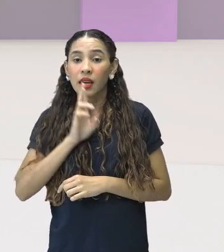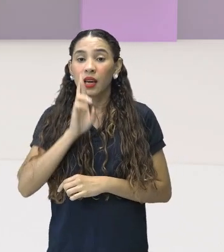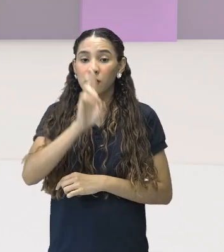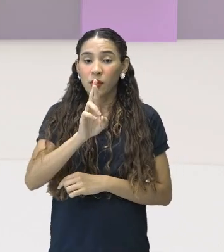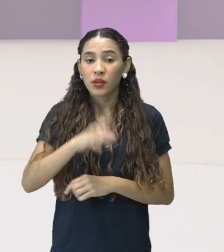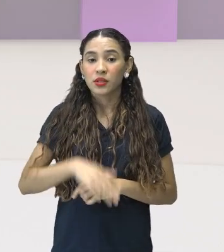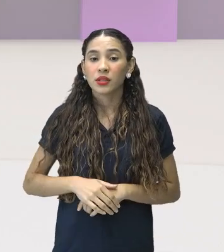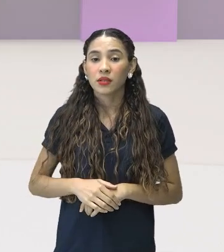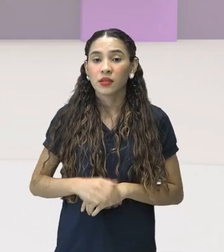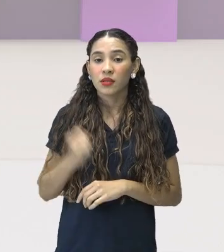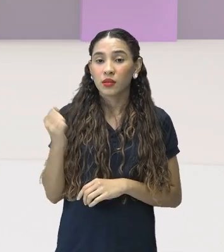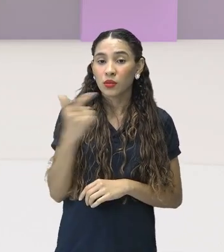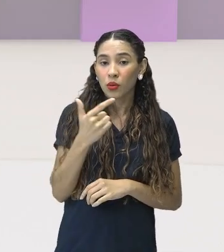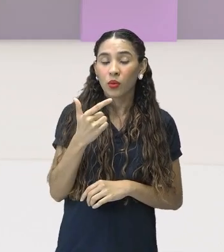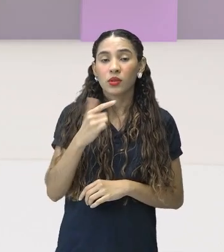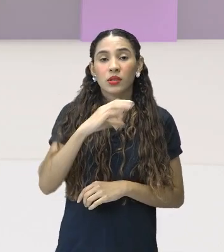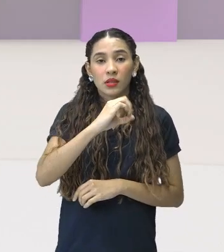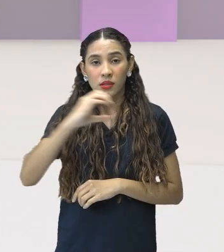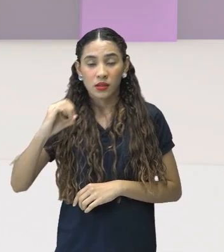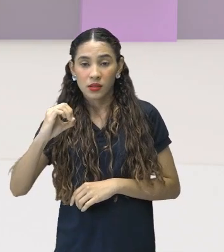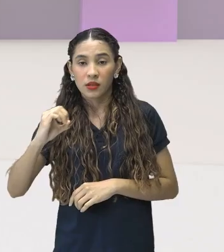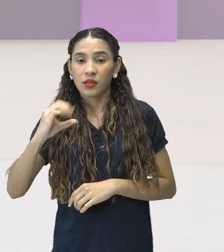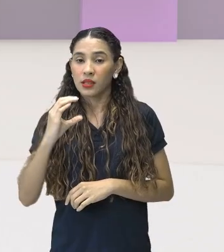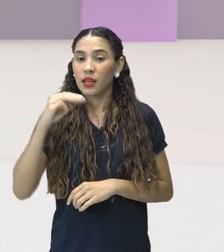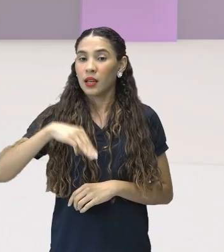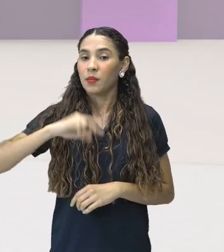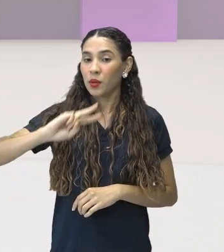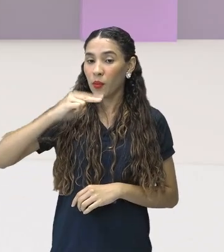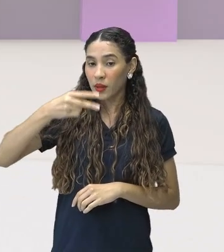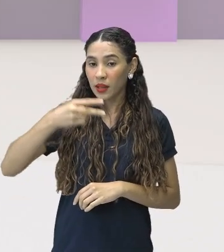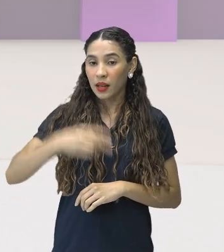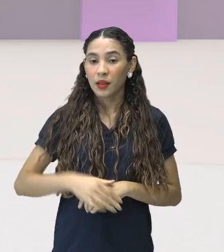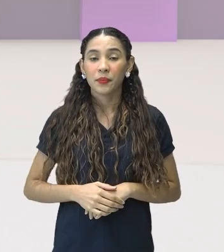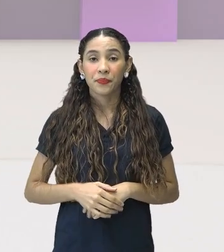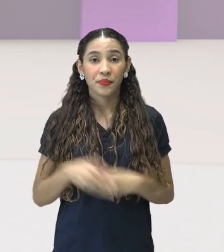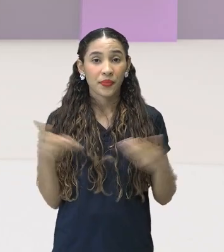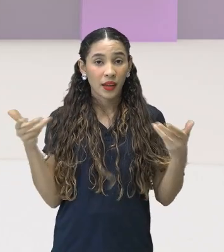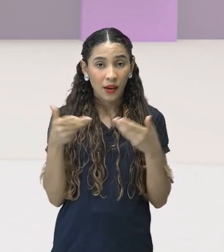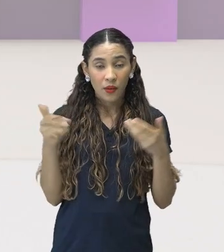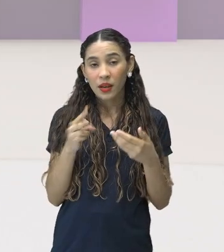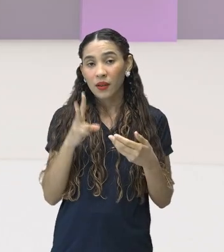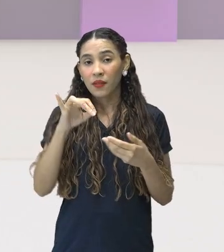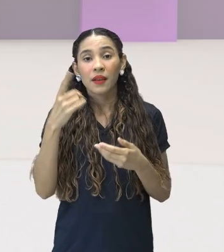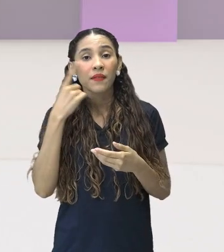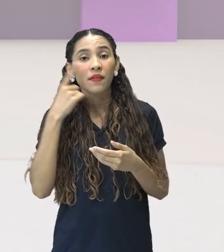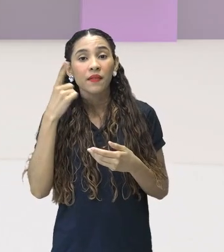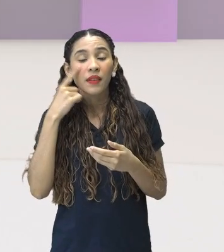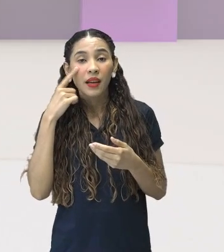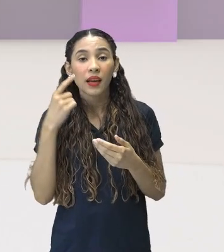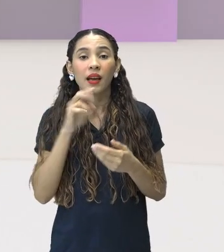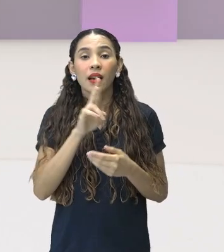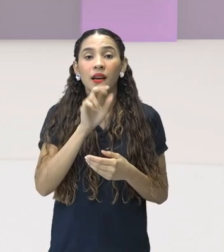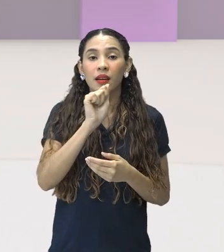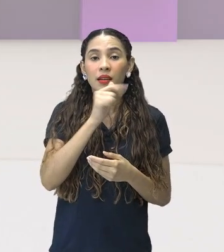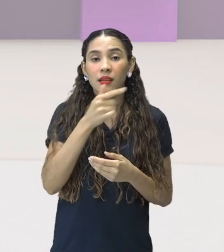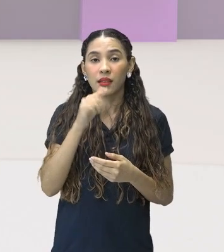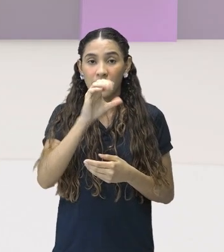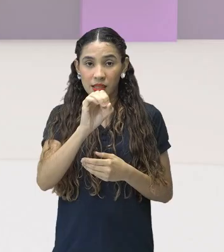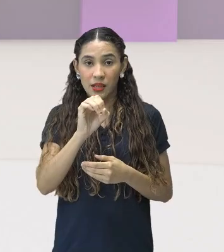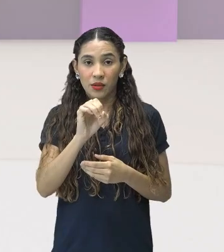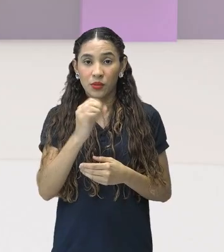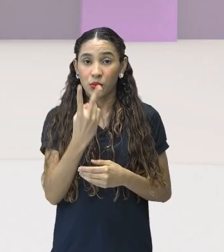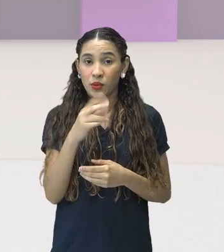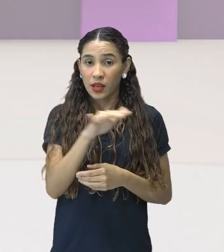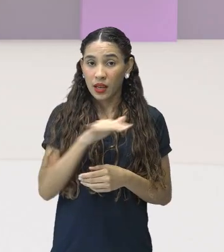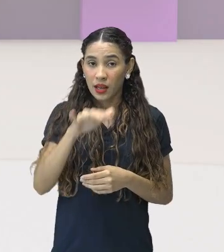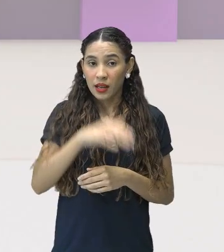Resultado, 12.000 centímetros quadrados. Agora, a gente vai ver a razão entre essas duas áreas.